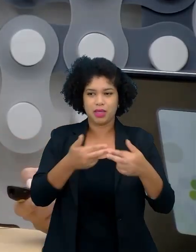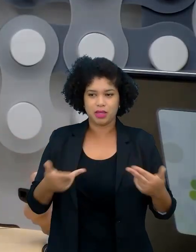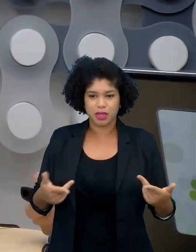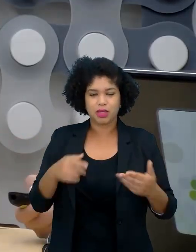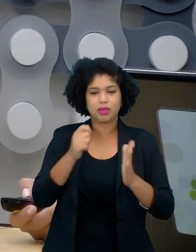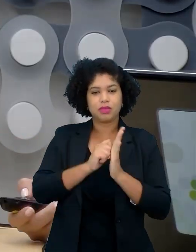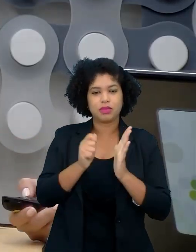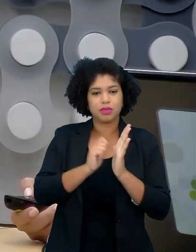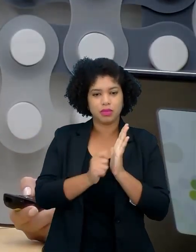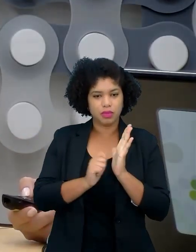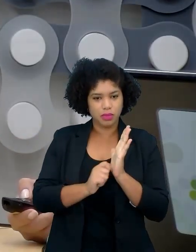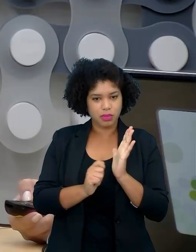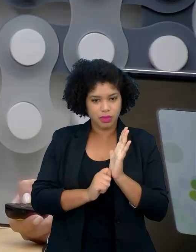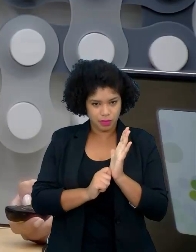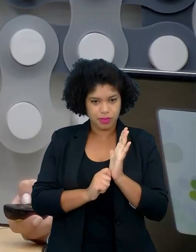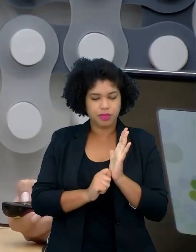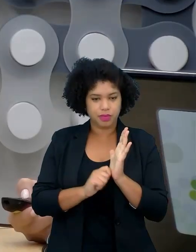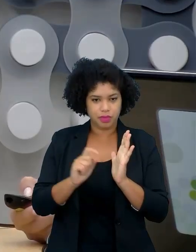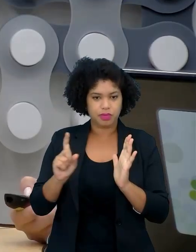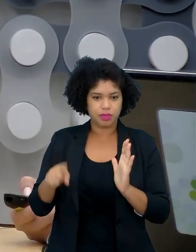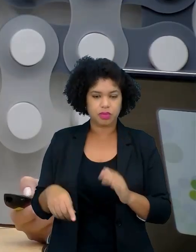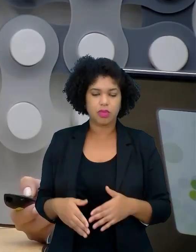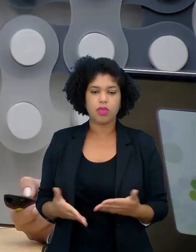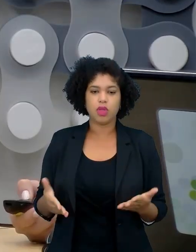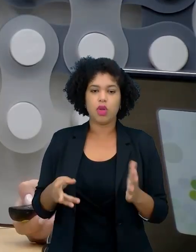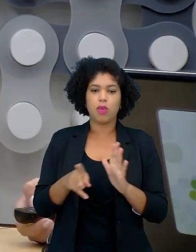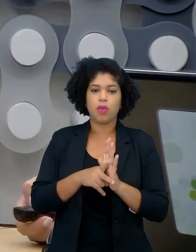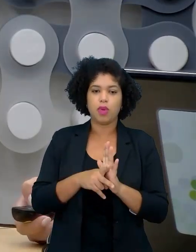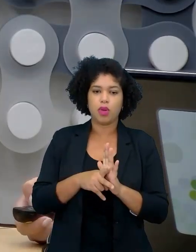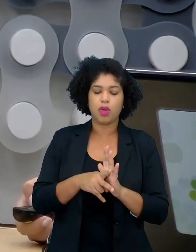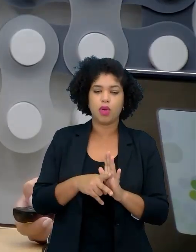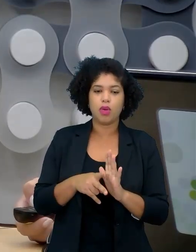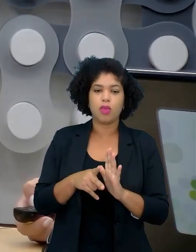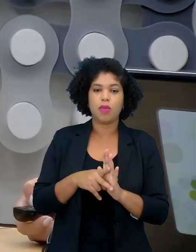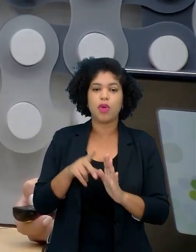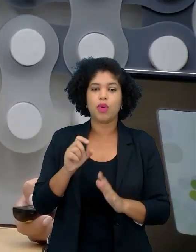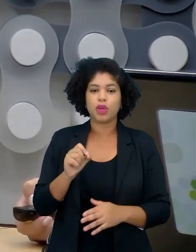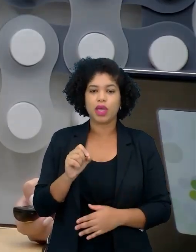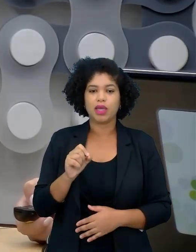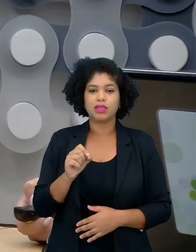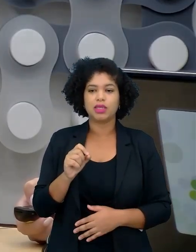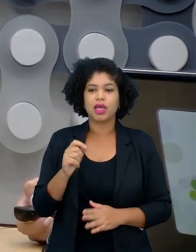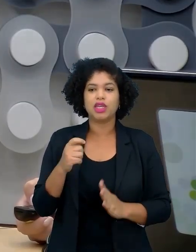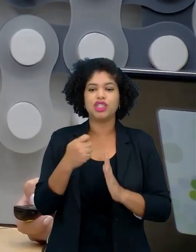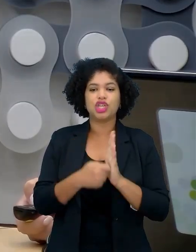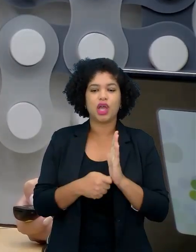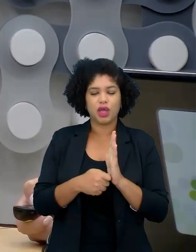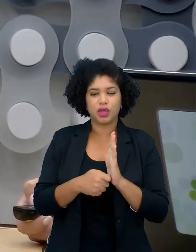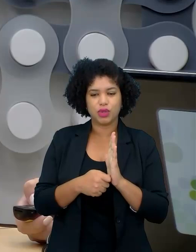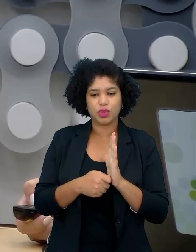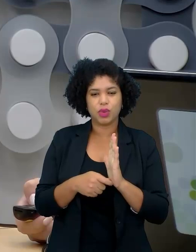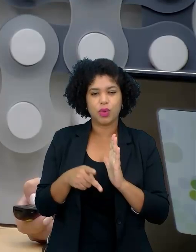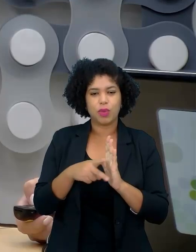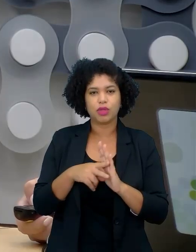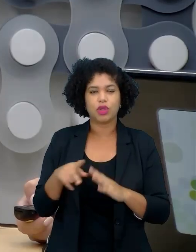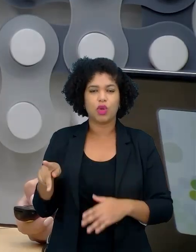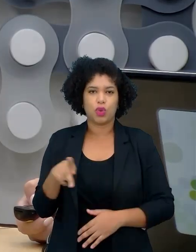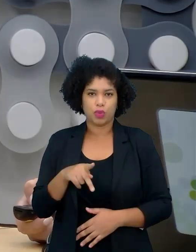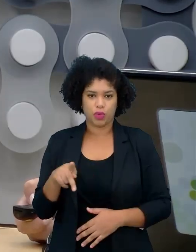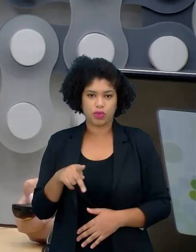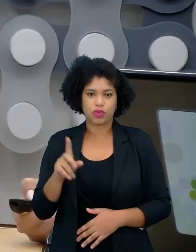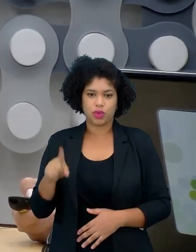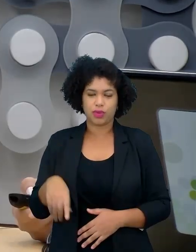devidas anotações, que no caso o diário de bordo. O diário de bordo é material de registro do professor, tá? É importante mencionar